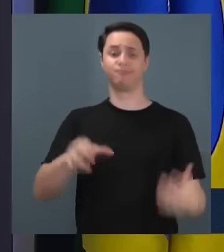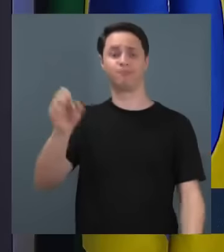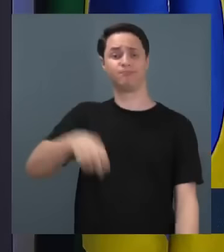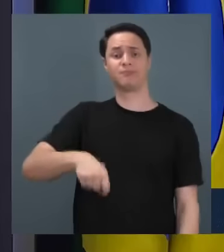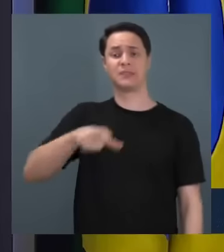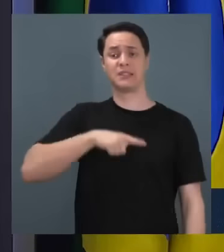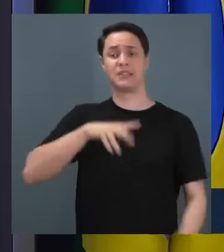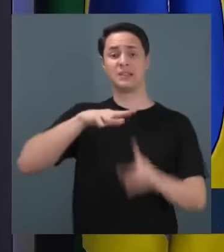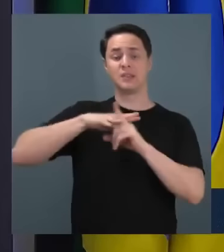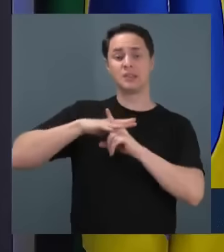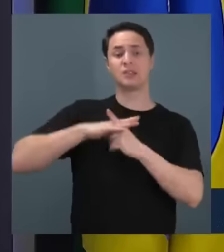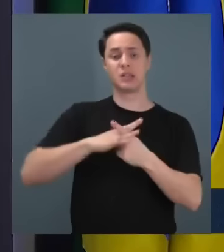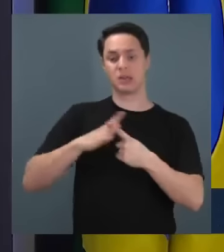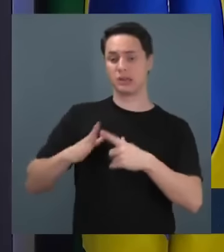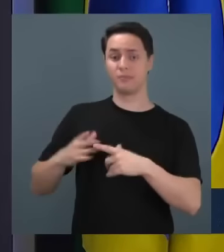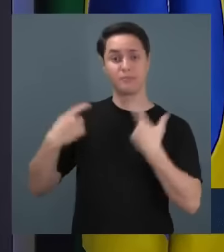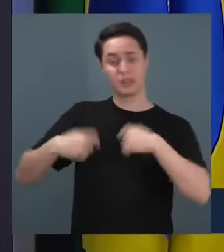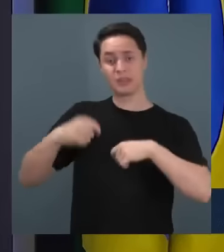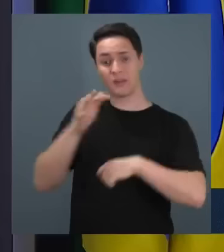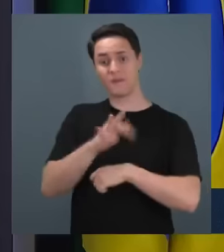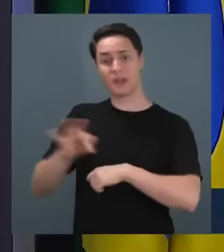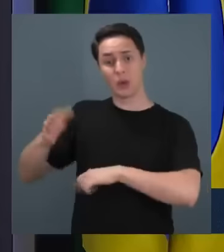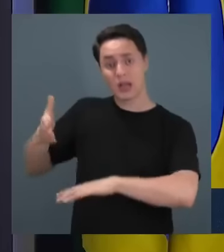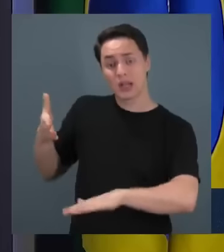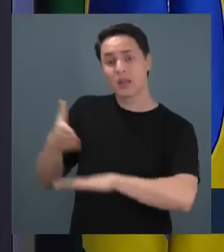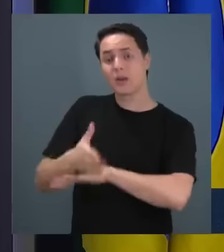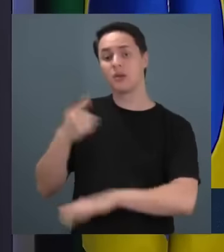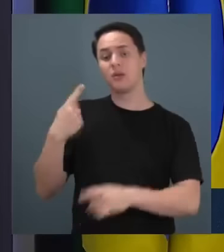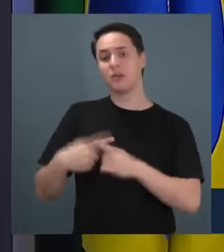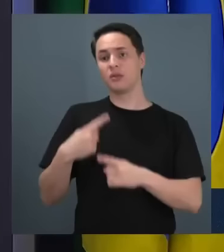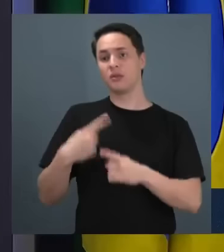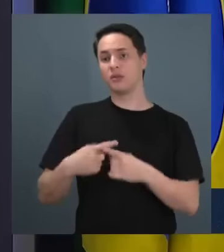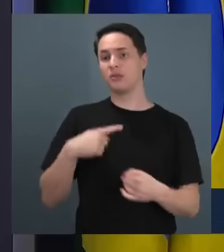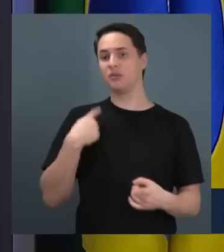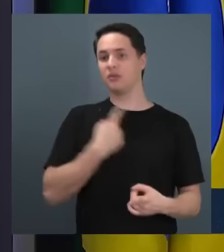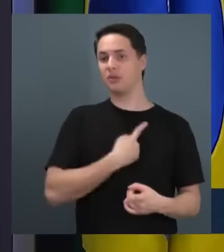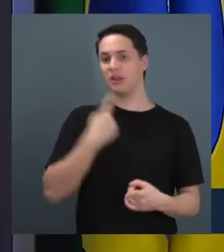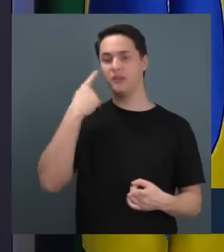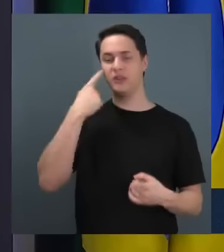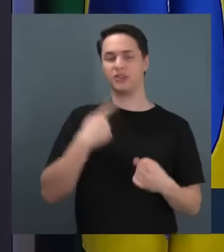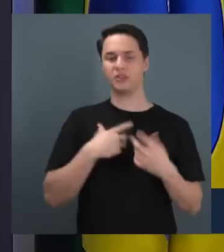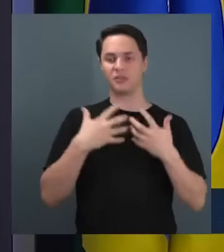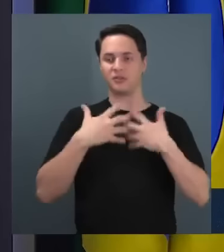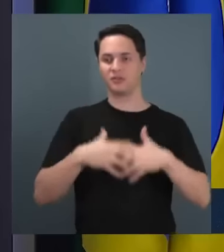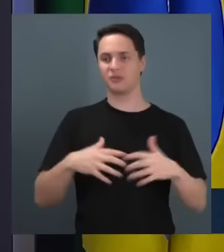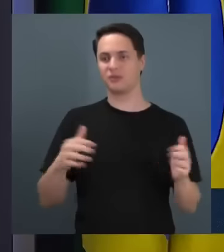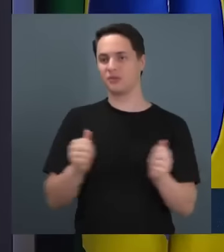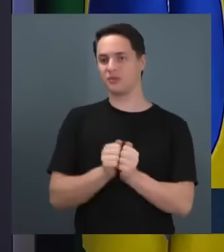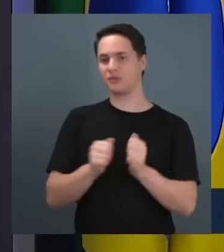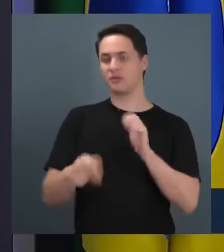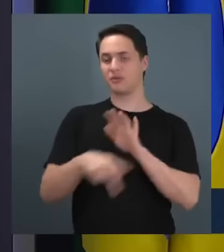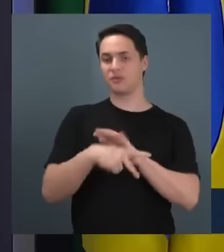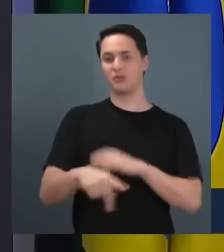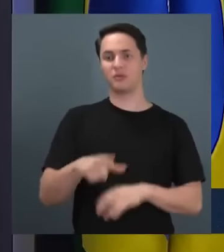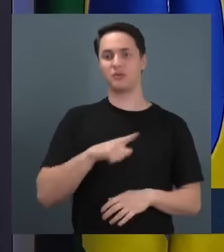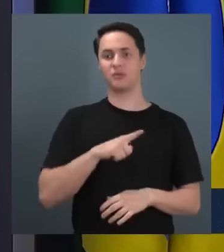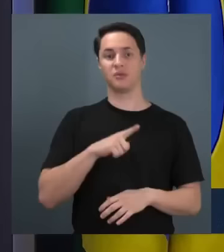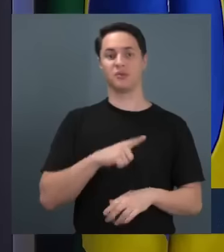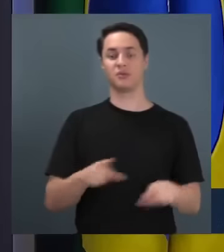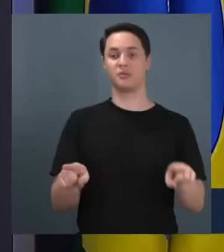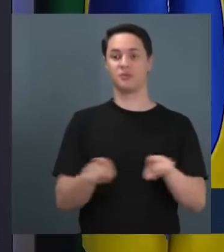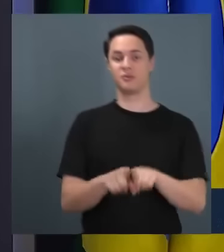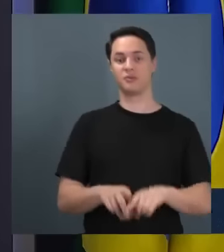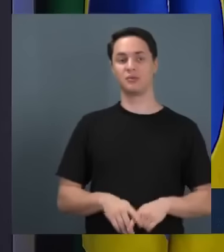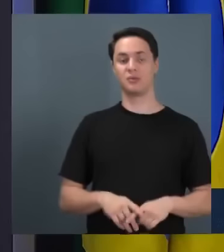em situação de intervenção federal. Na verdade, por incrível que pareça, o ministro da Justiça e Segurança Pública,